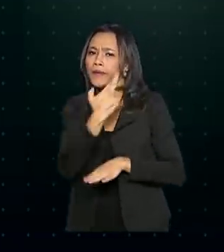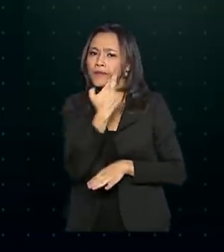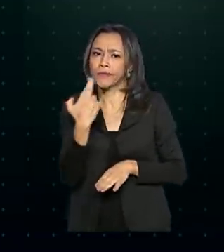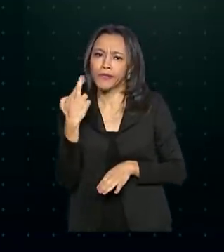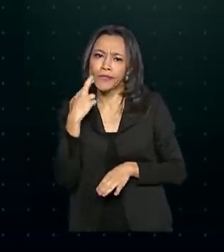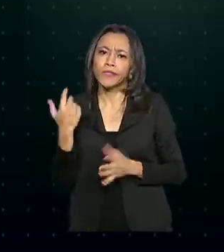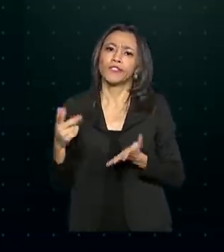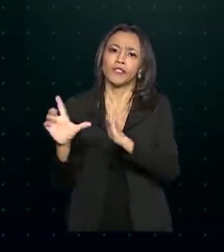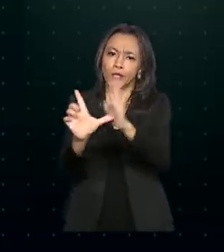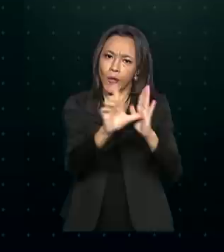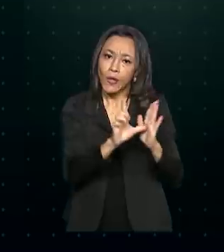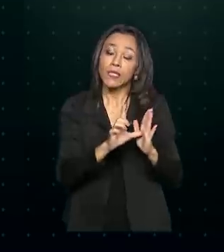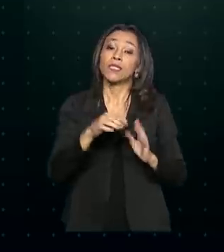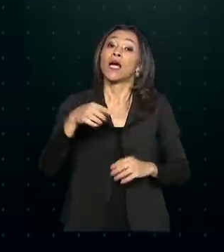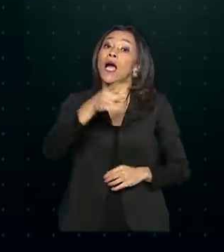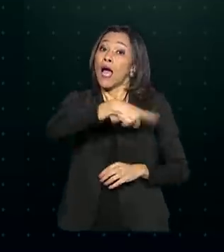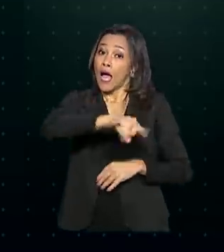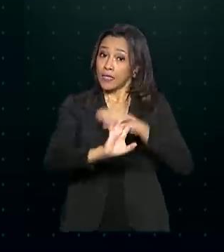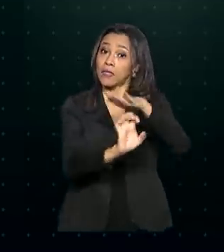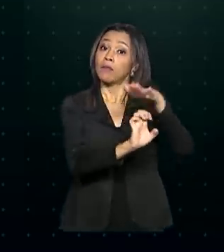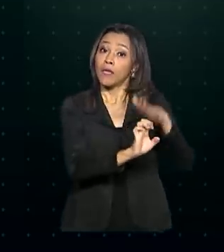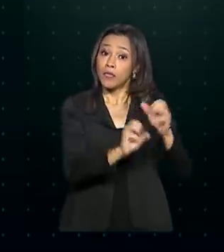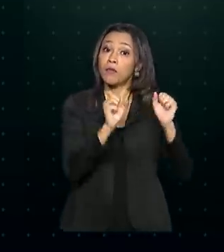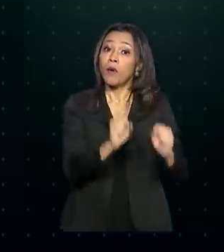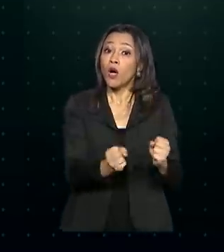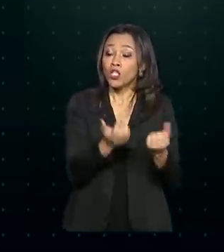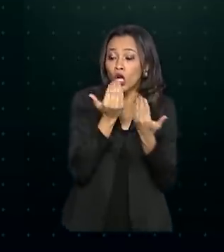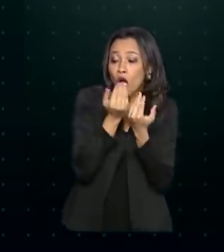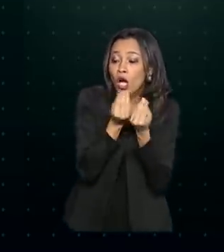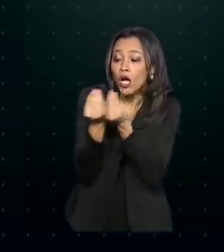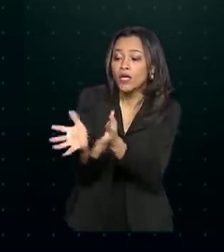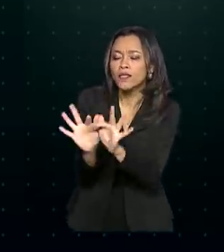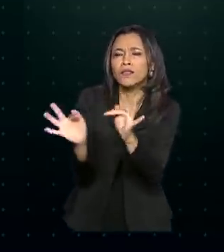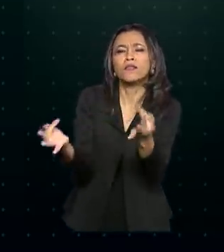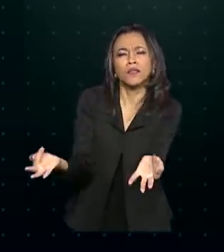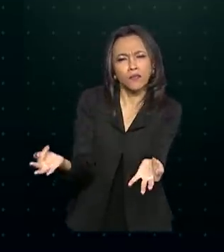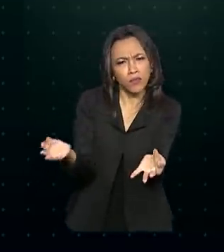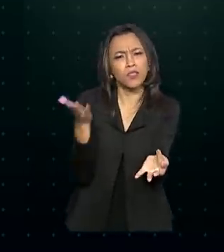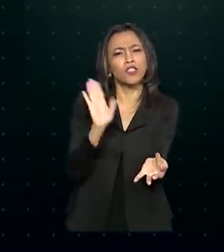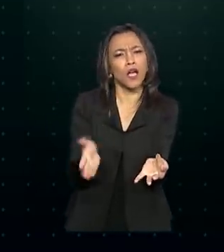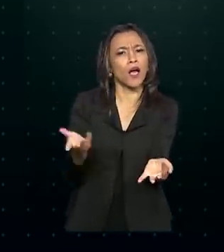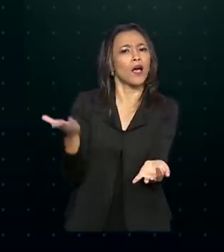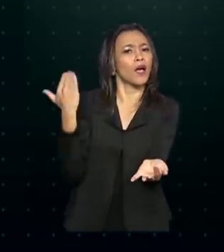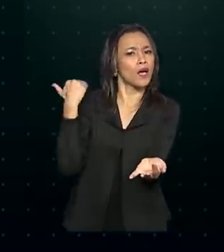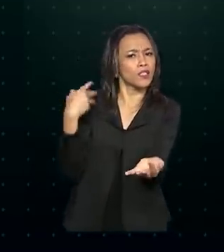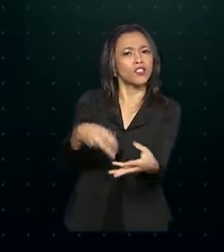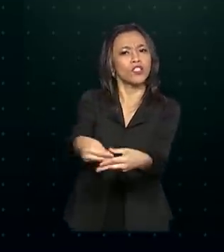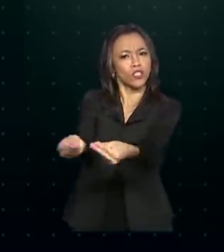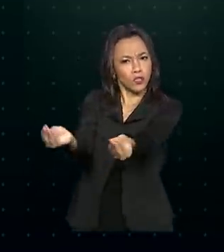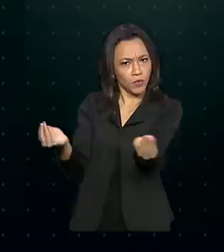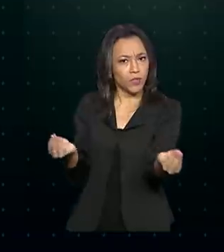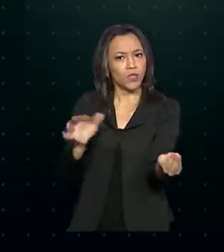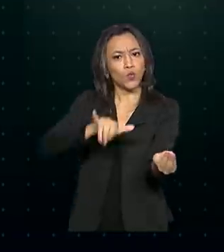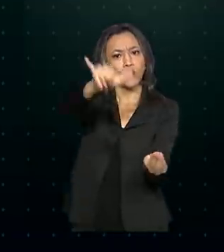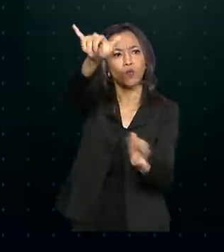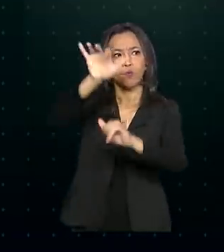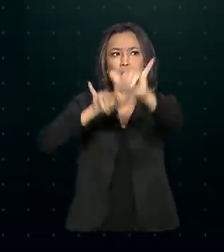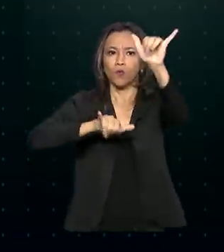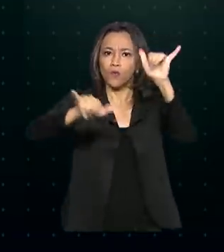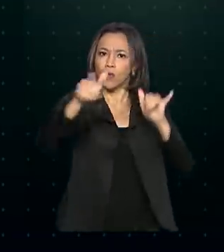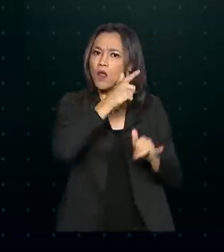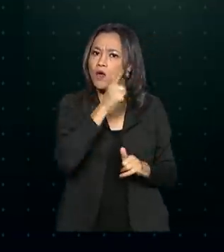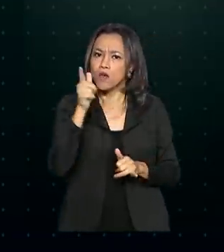aeroportos, as empresas podem oferecer alimentos mais simples, como os já distribuídos durante os voos. E elas não são